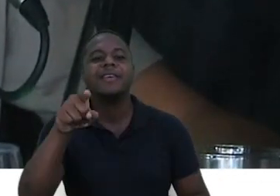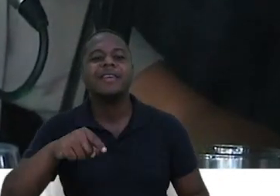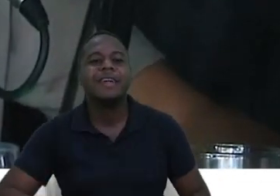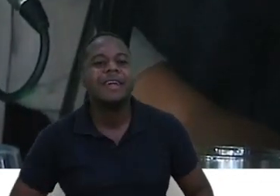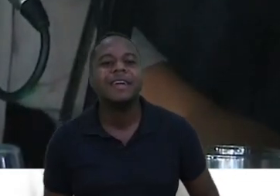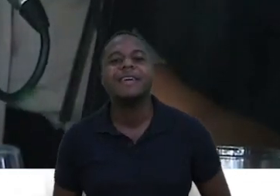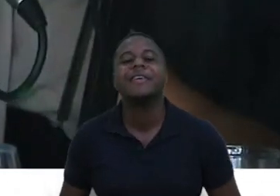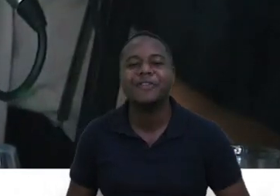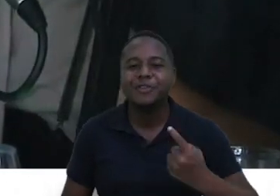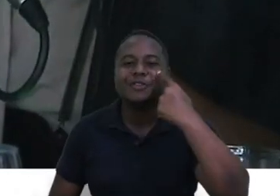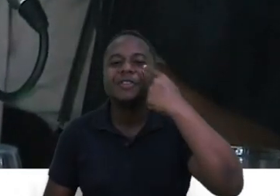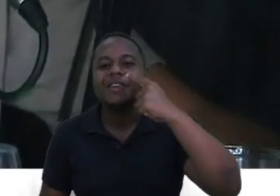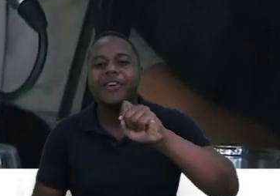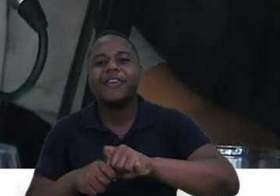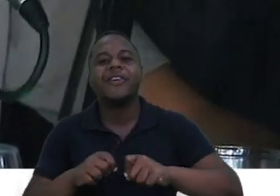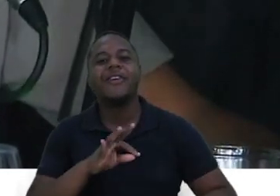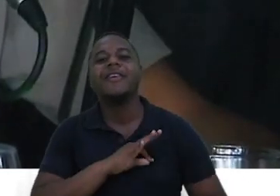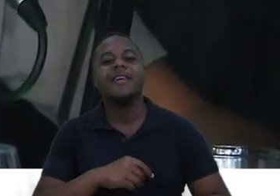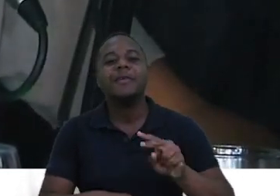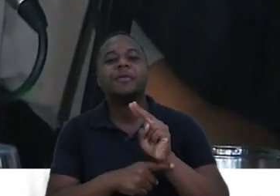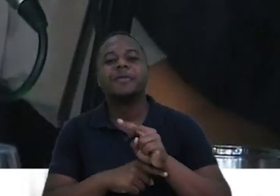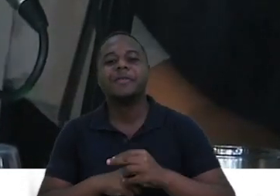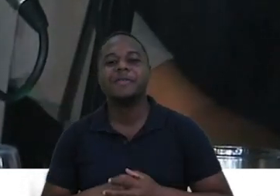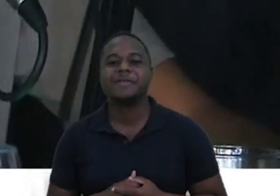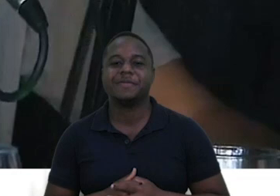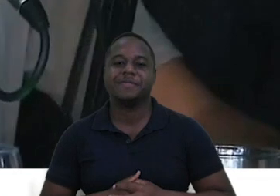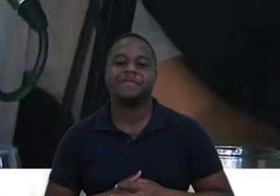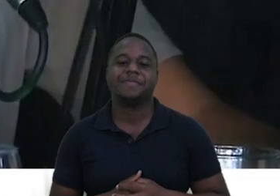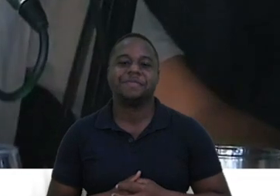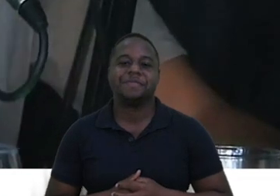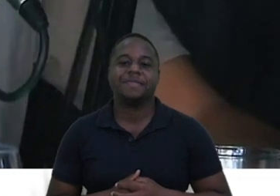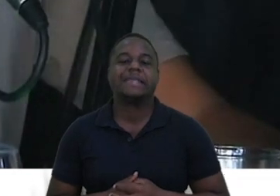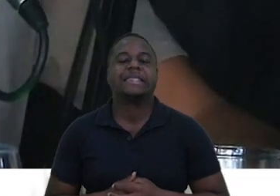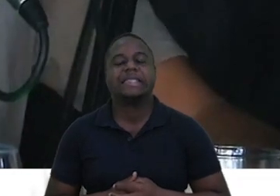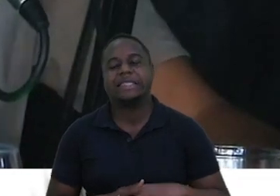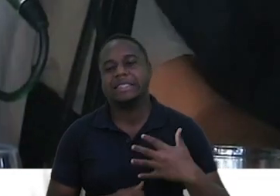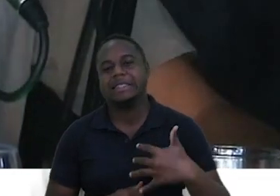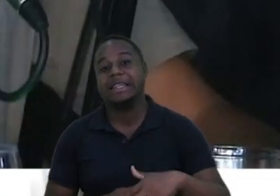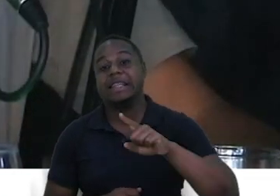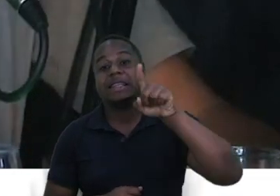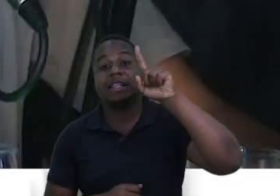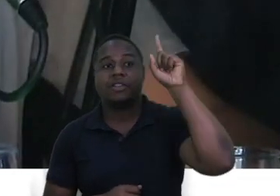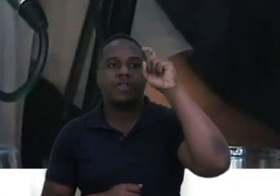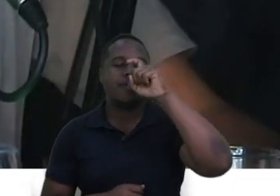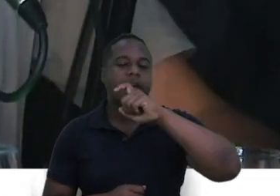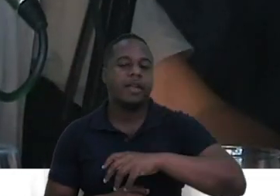tô... E esse selo aqui foi o quê? Nossa Senhora! E é muito diferente, né, também...